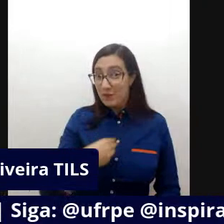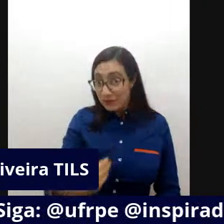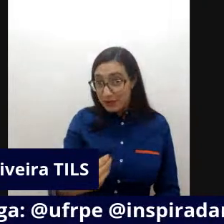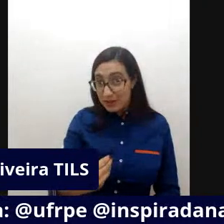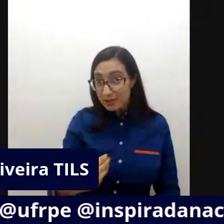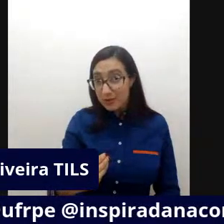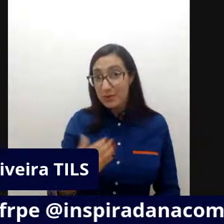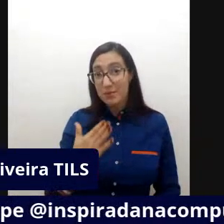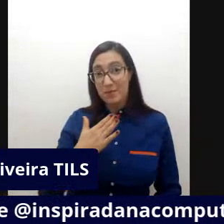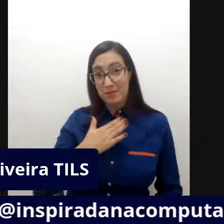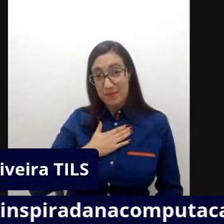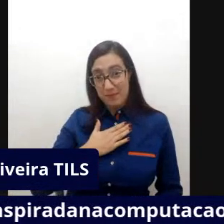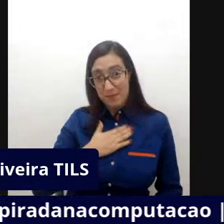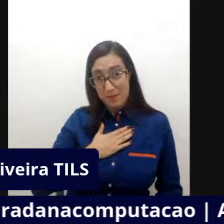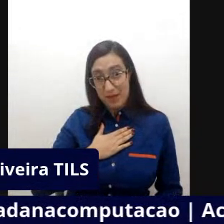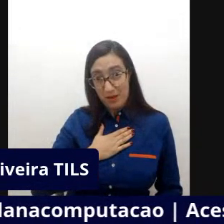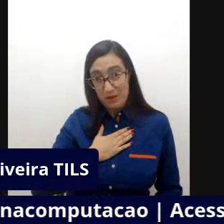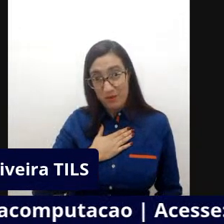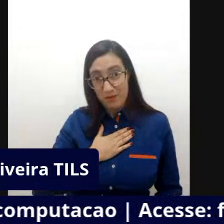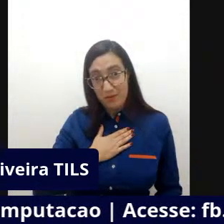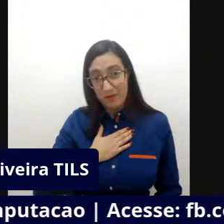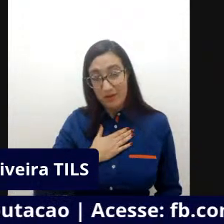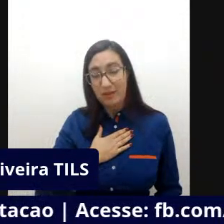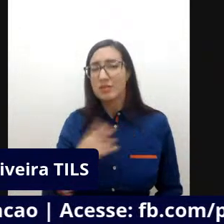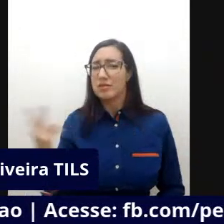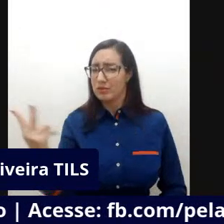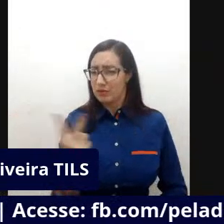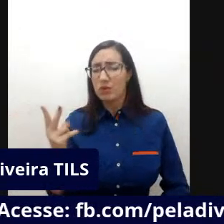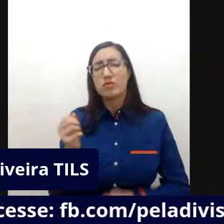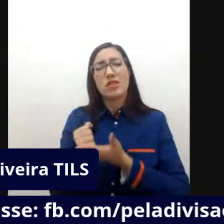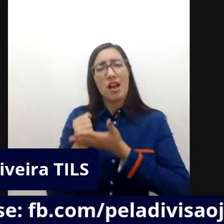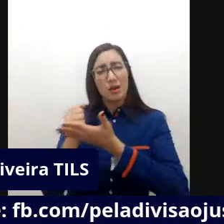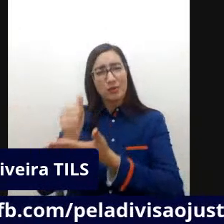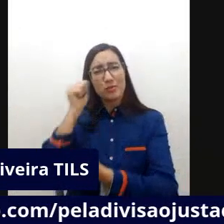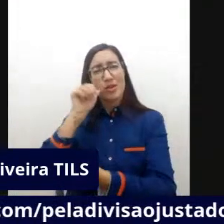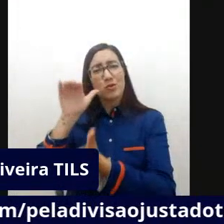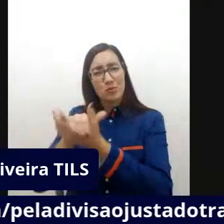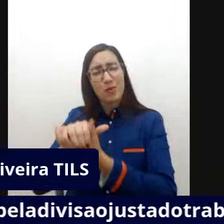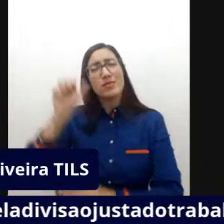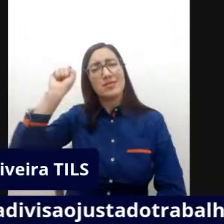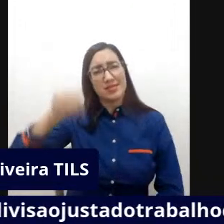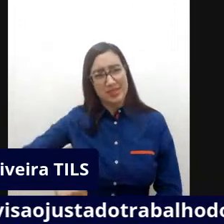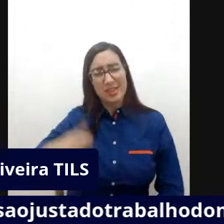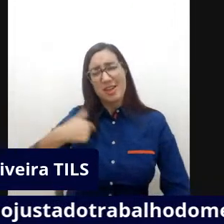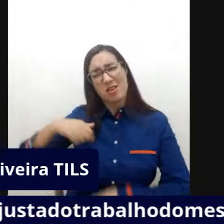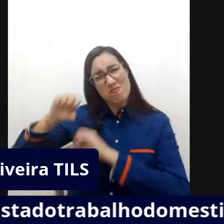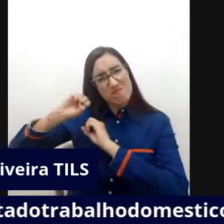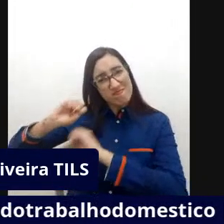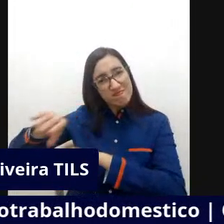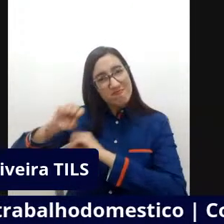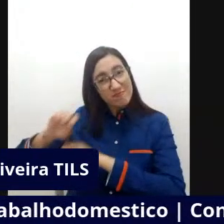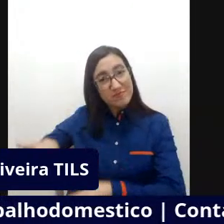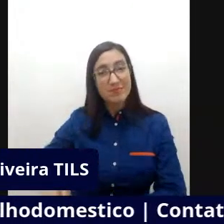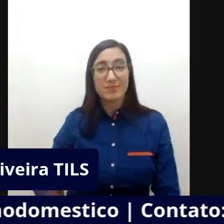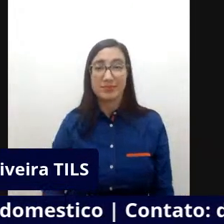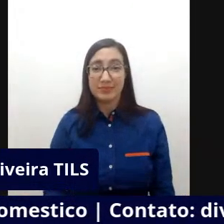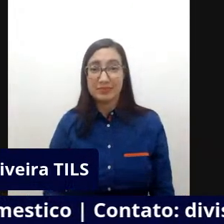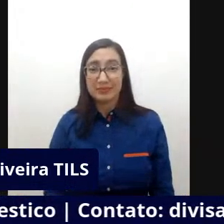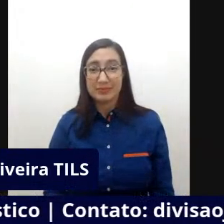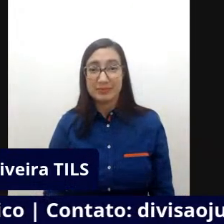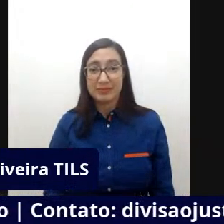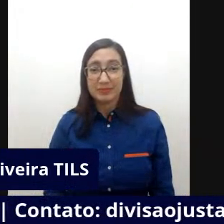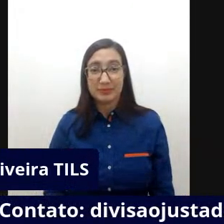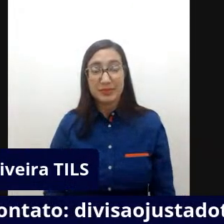que eu criei os dois iguais. Mas é como se na cabeça dele é a mulher que tem que